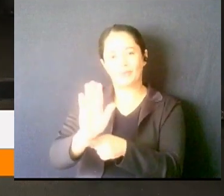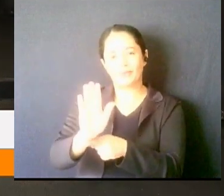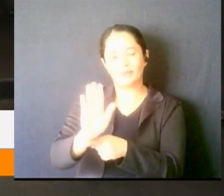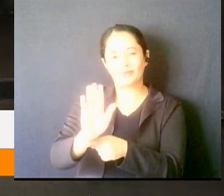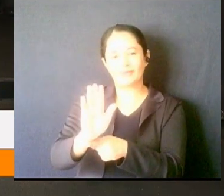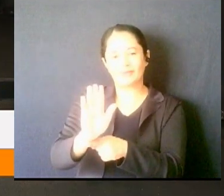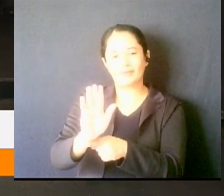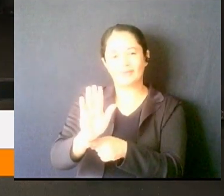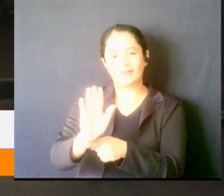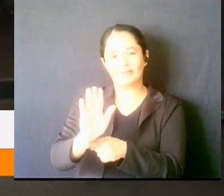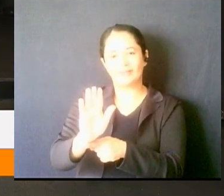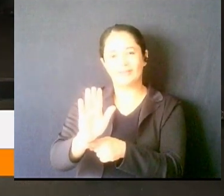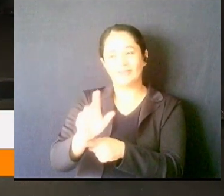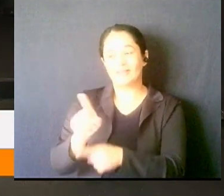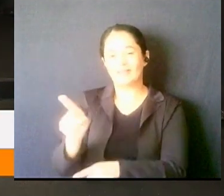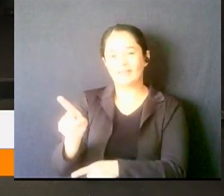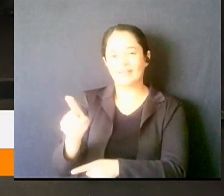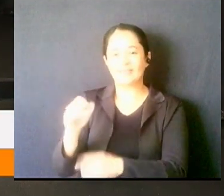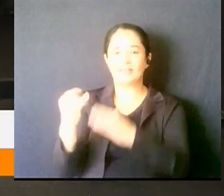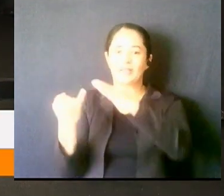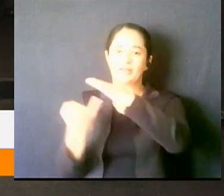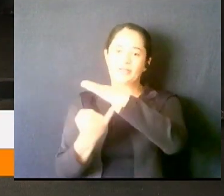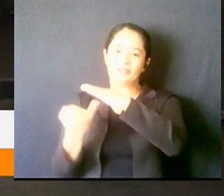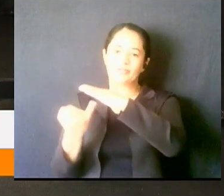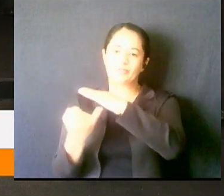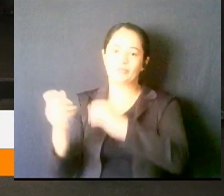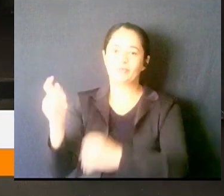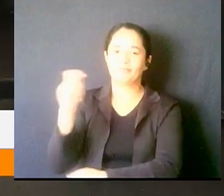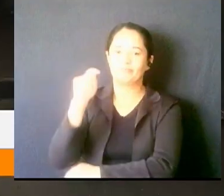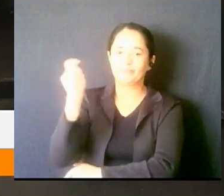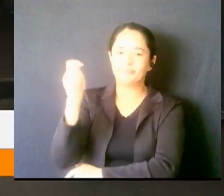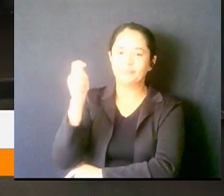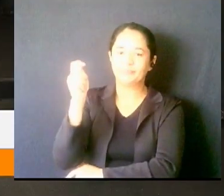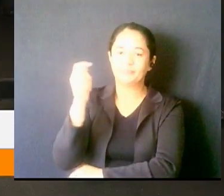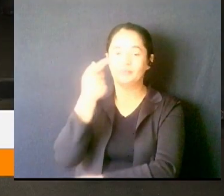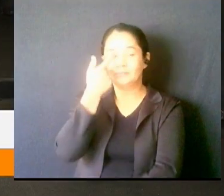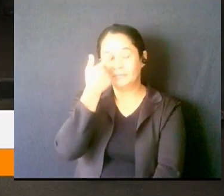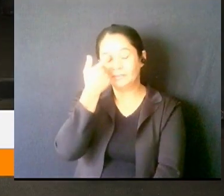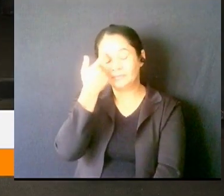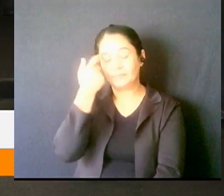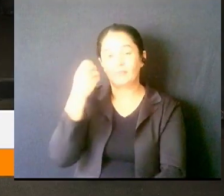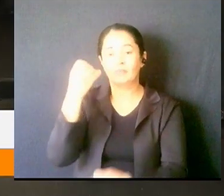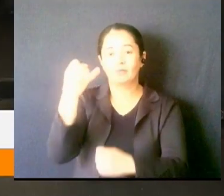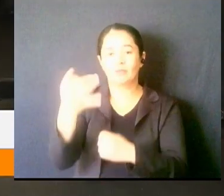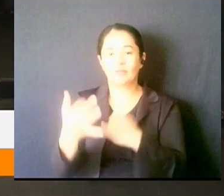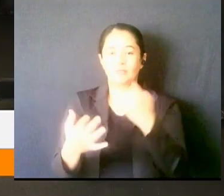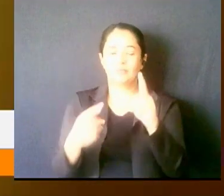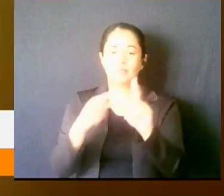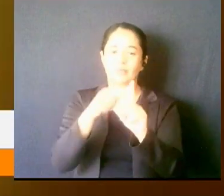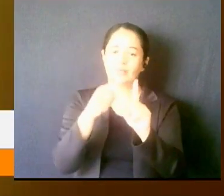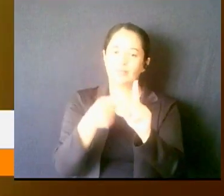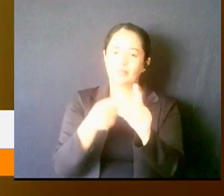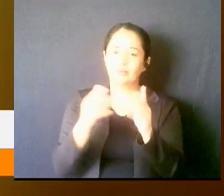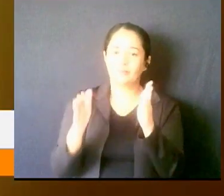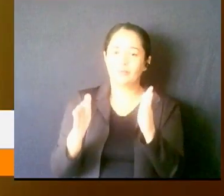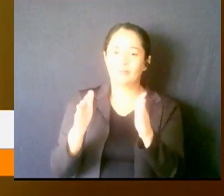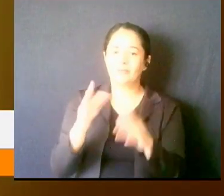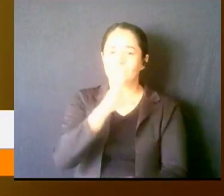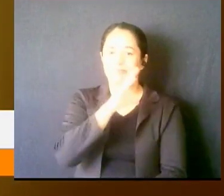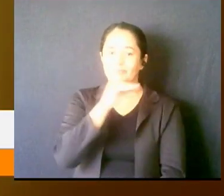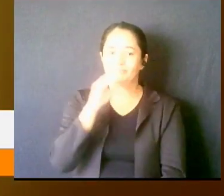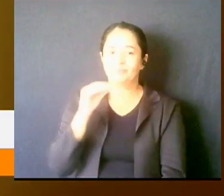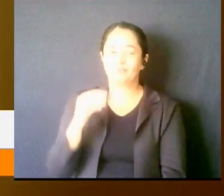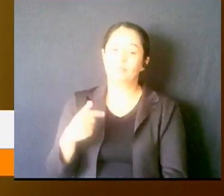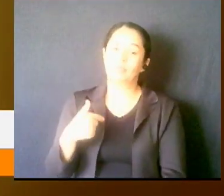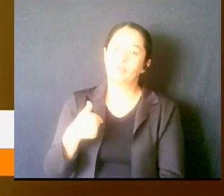dessa instituição, da ONG, né, que fala sobre a gravidez na adolescência. Vamos conferir. Olha, eu volto